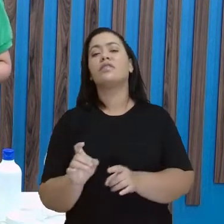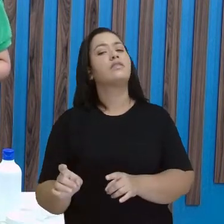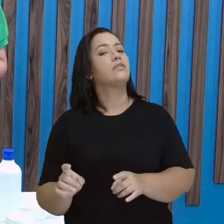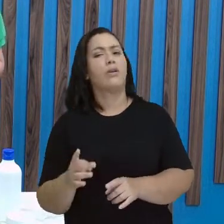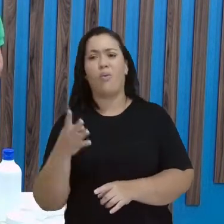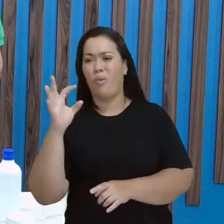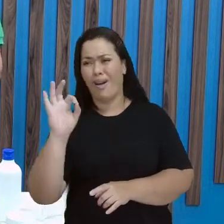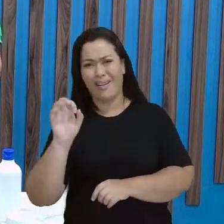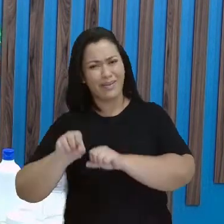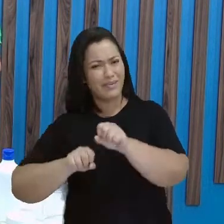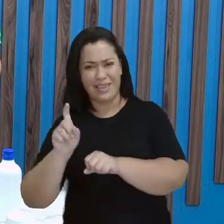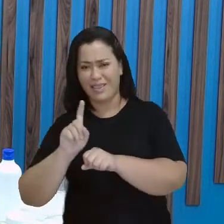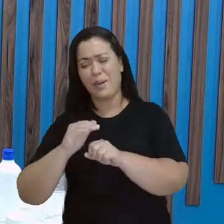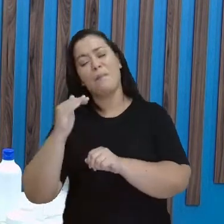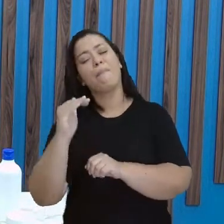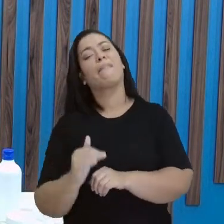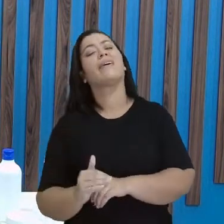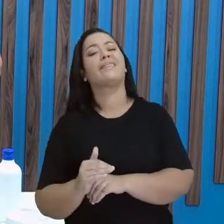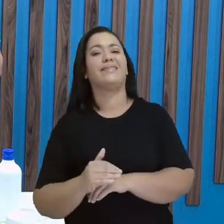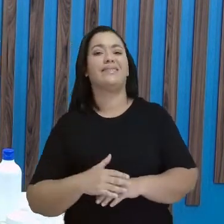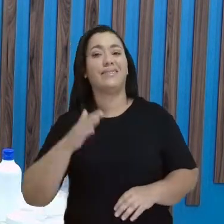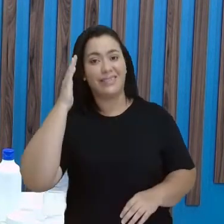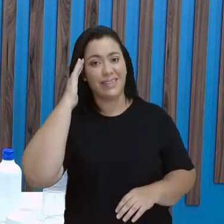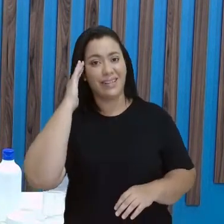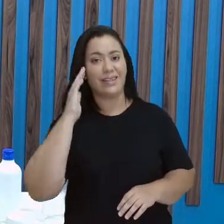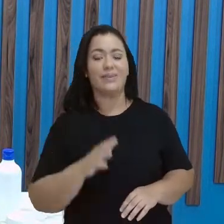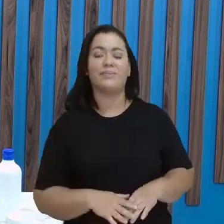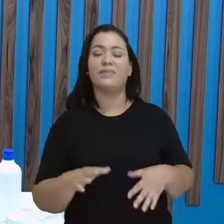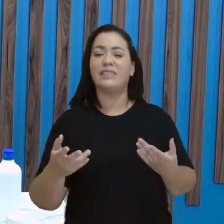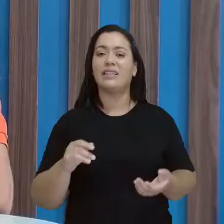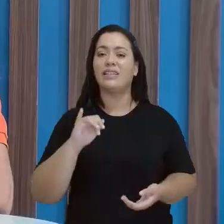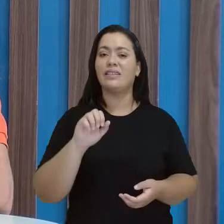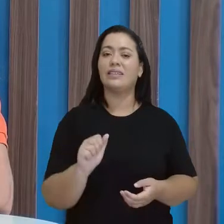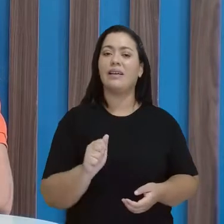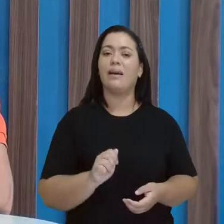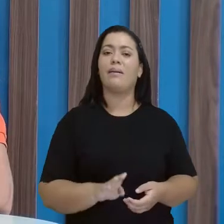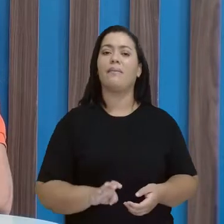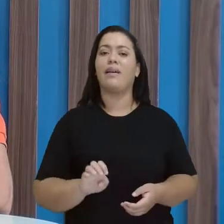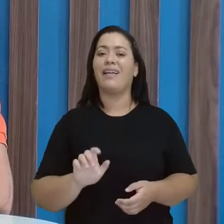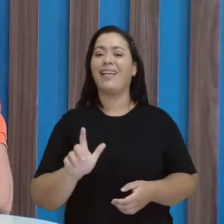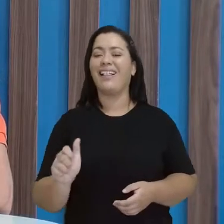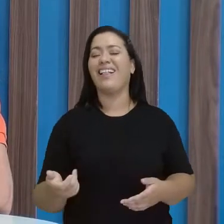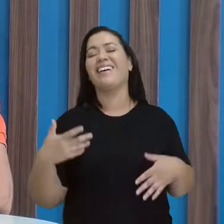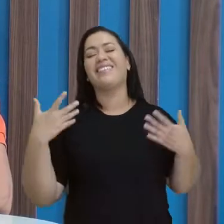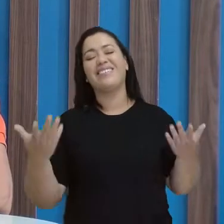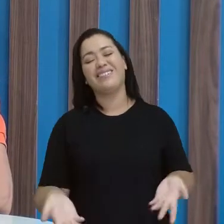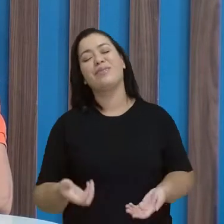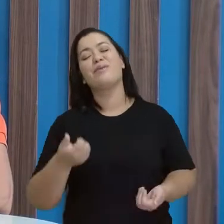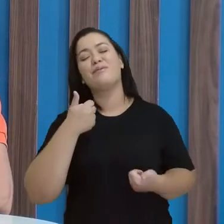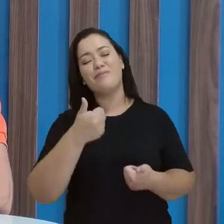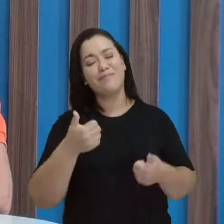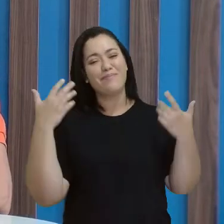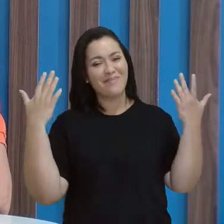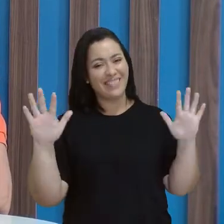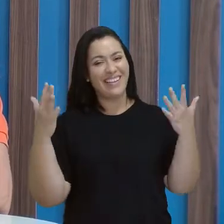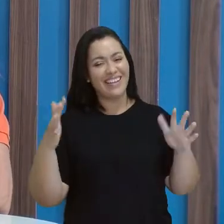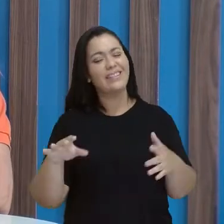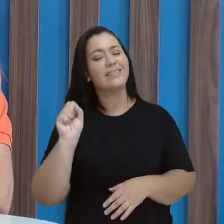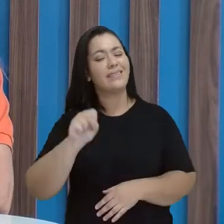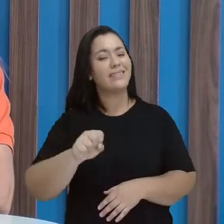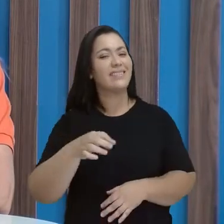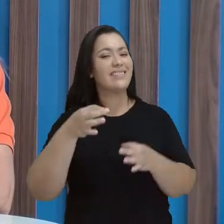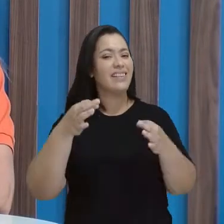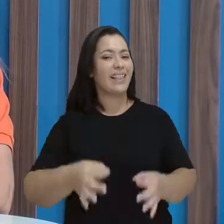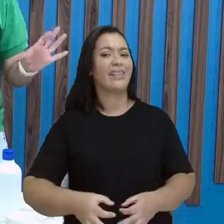40 bicicletas. Entenderam? Isabela botou aqui, falso, professora. Isabela, muito bem, Isabela, isso